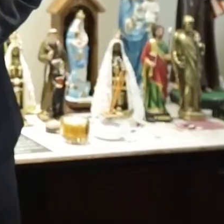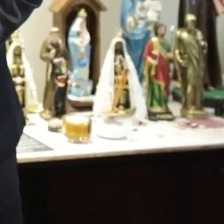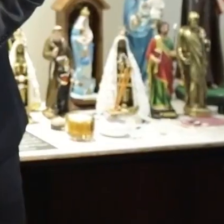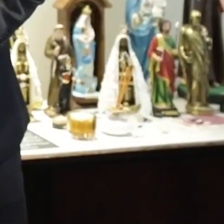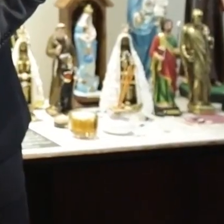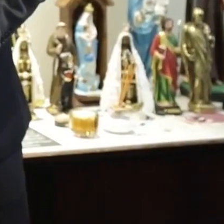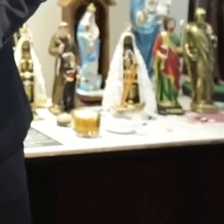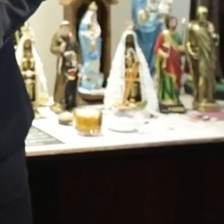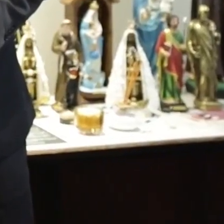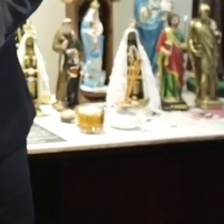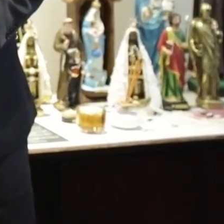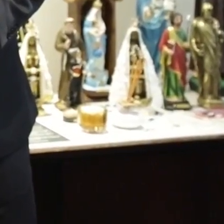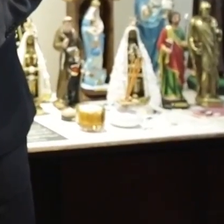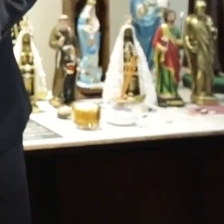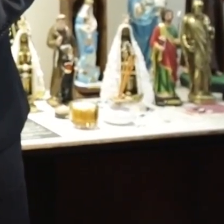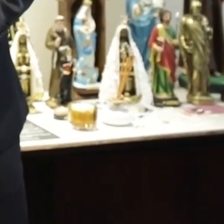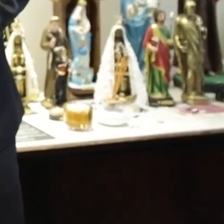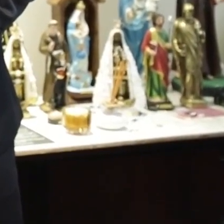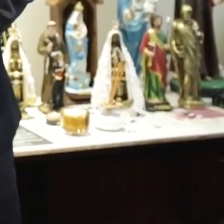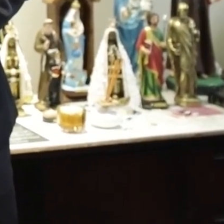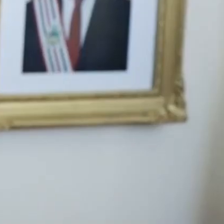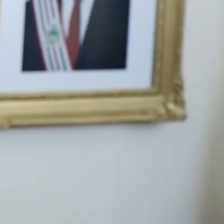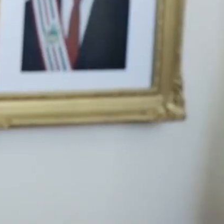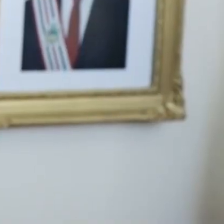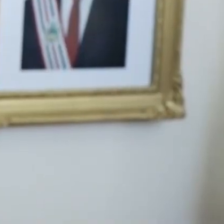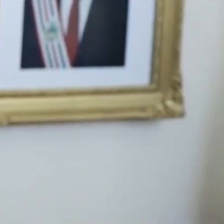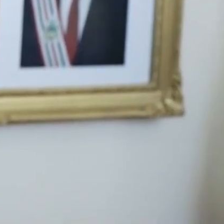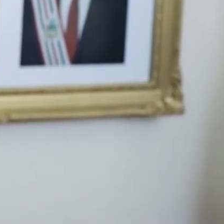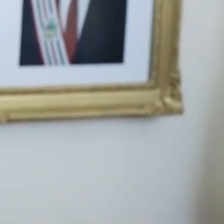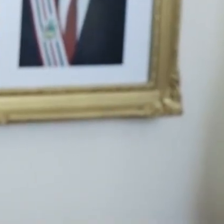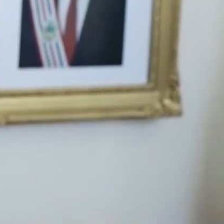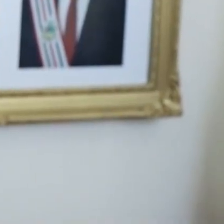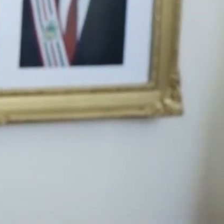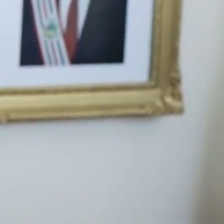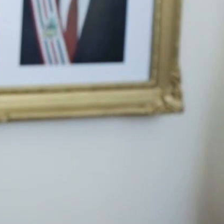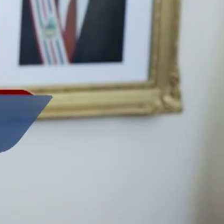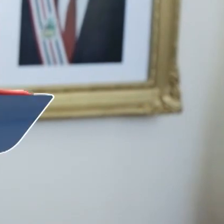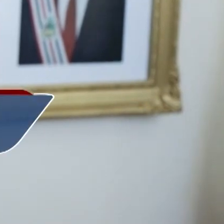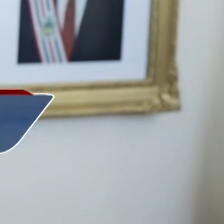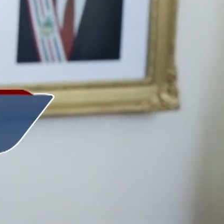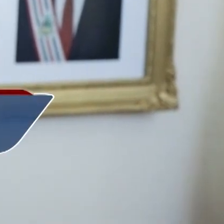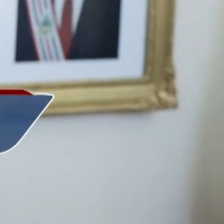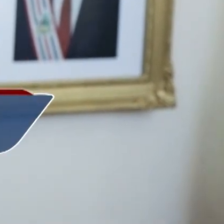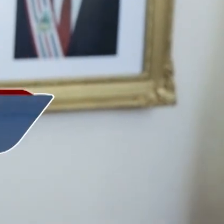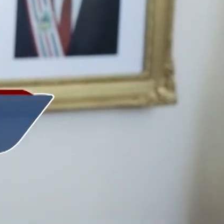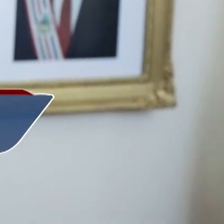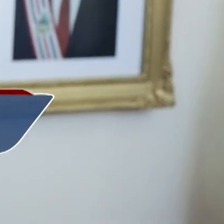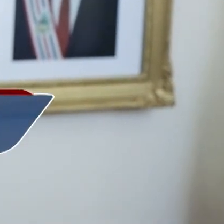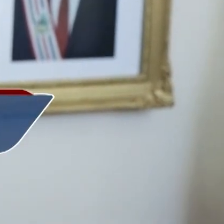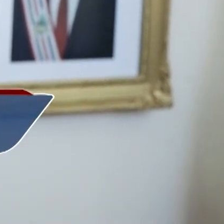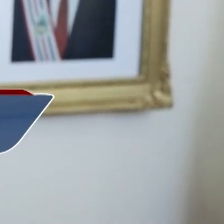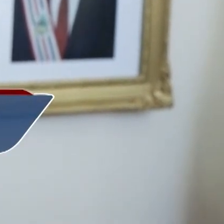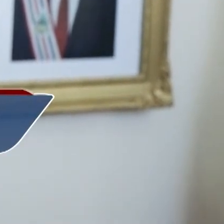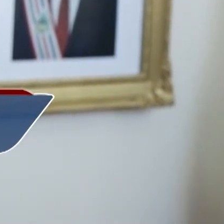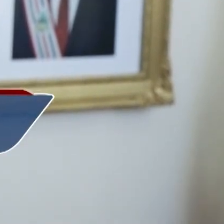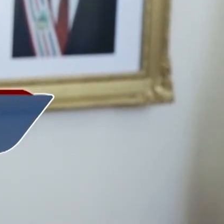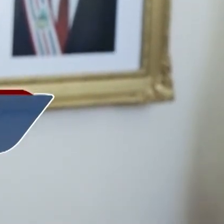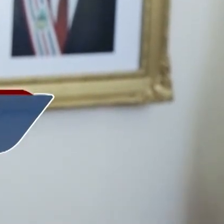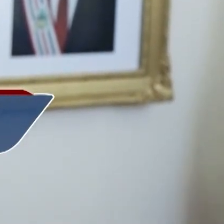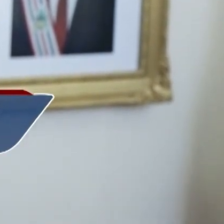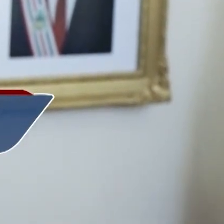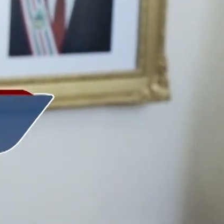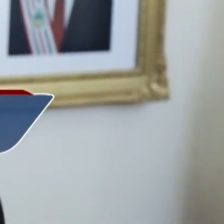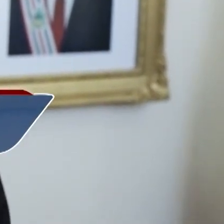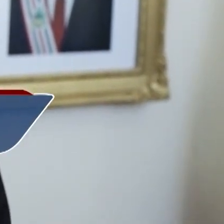novo conselheiro do TCE, Daniel Itapari Brandão. E a Assembleia aprovou o nome do agora nomeado conselheiro Daniel